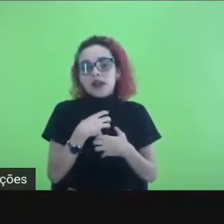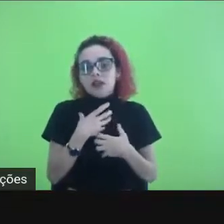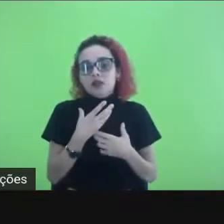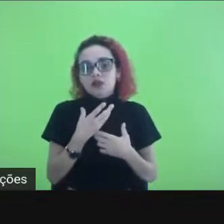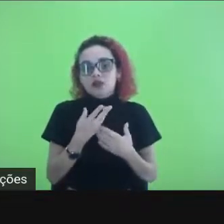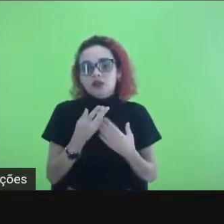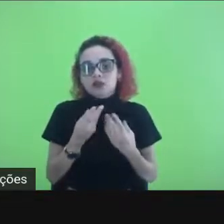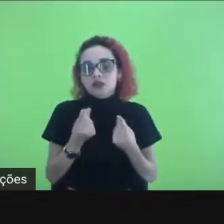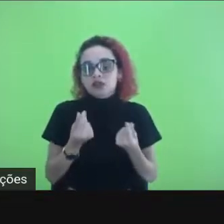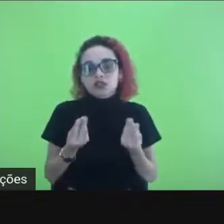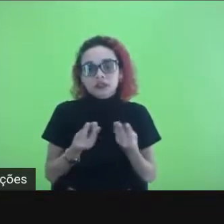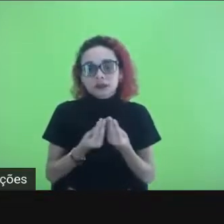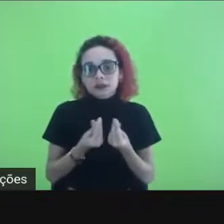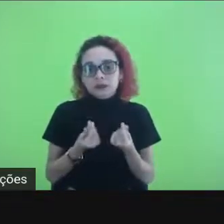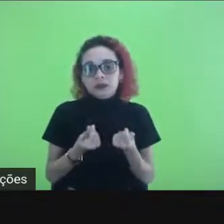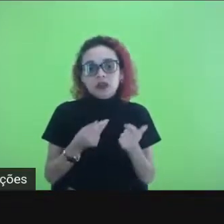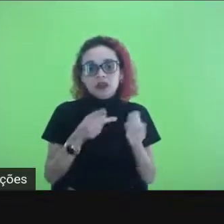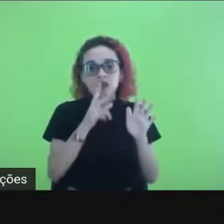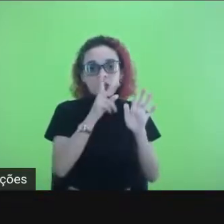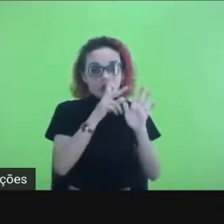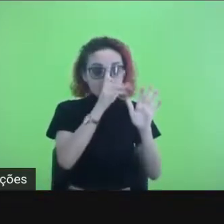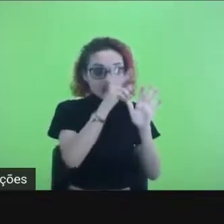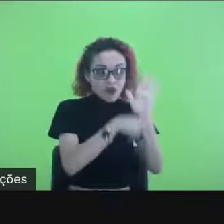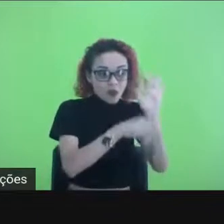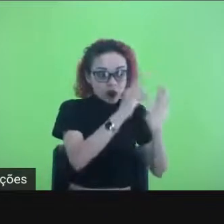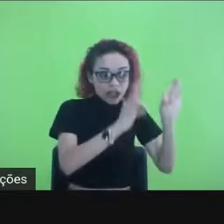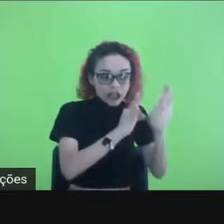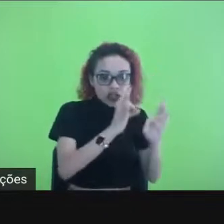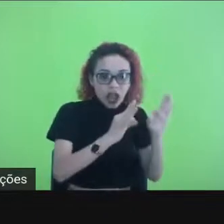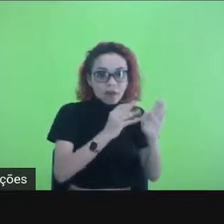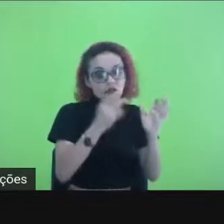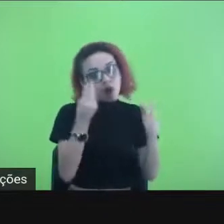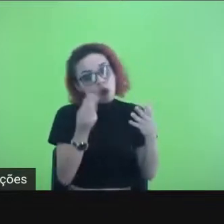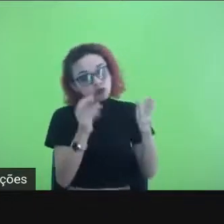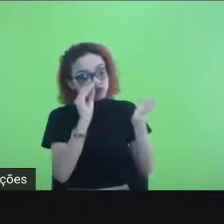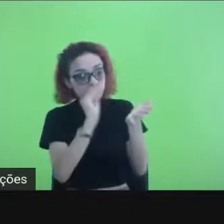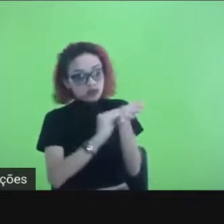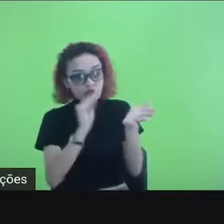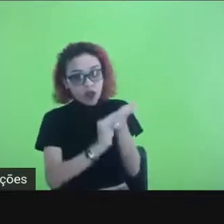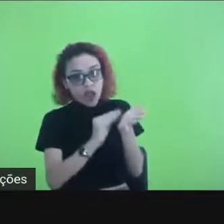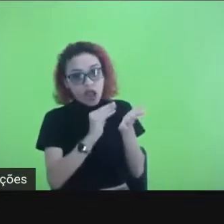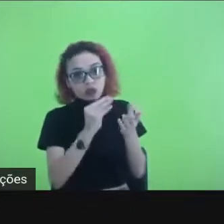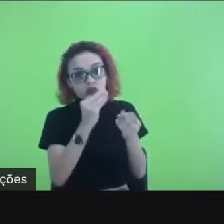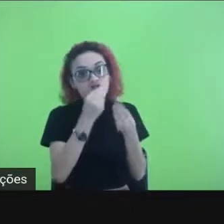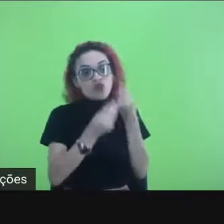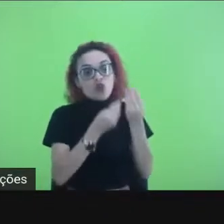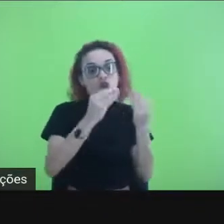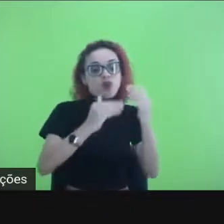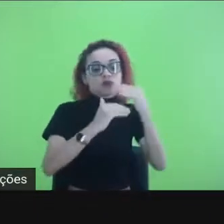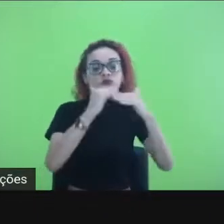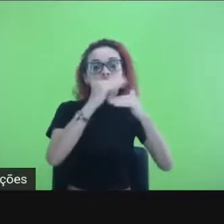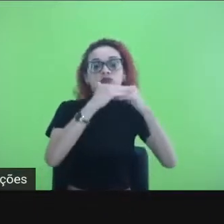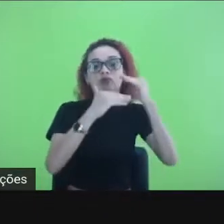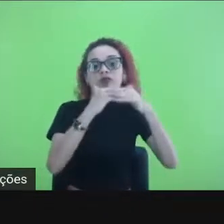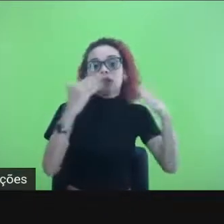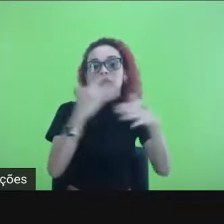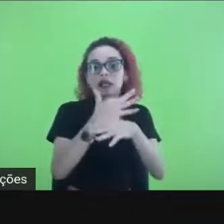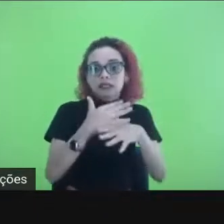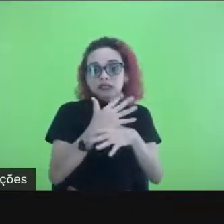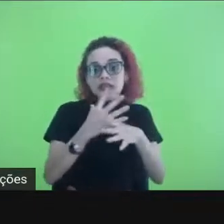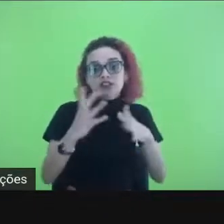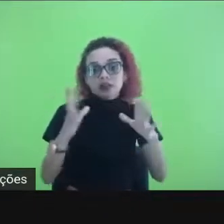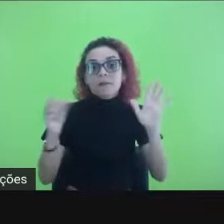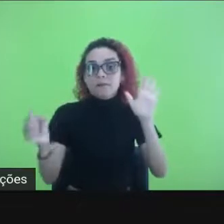esse tipo de planejamento, ou a falta desse planejamento, ou a forma como a gente constrói cidades, impacta nas vidas